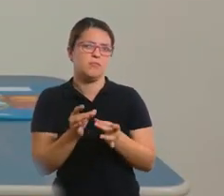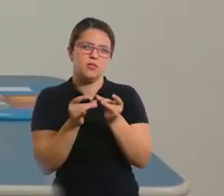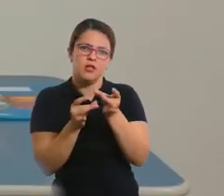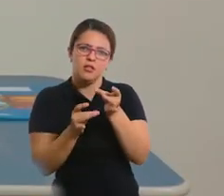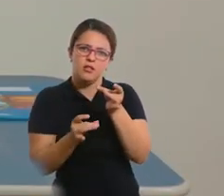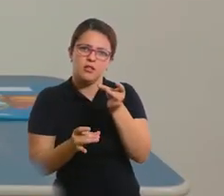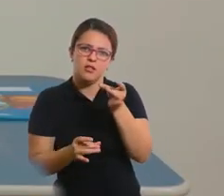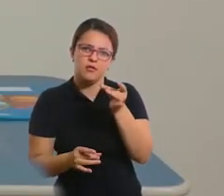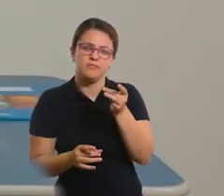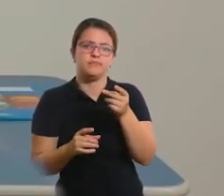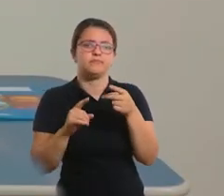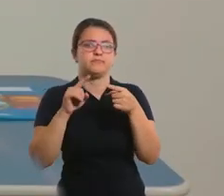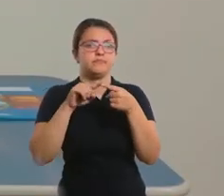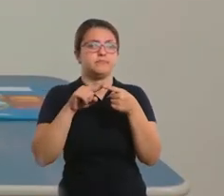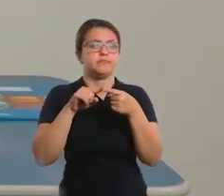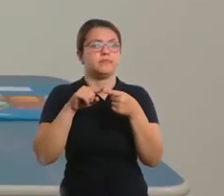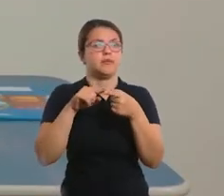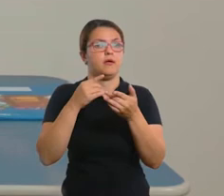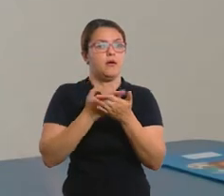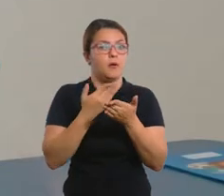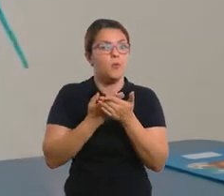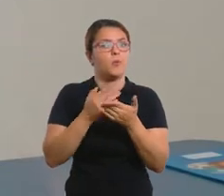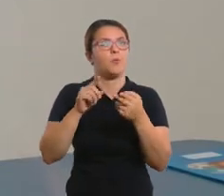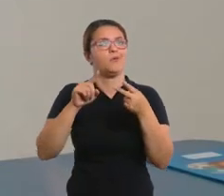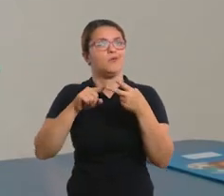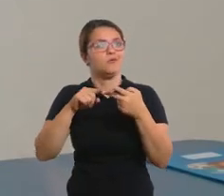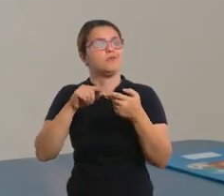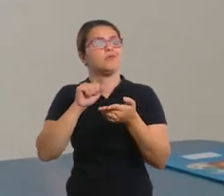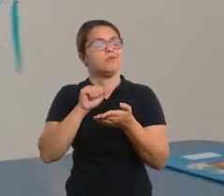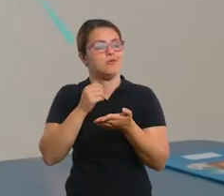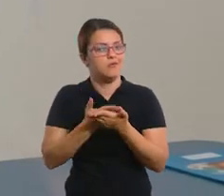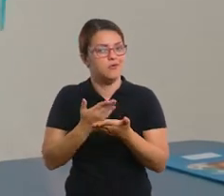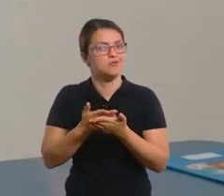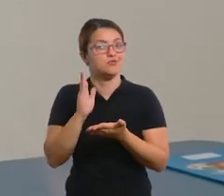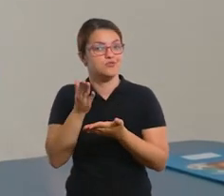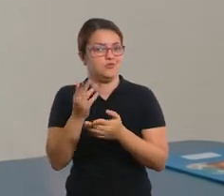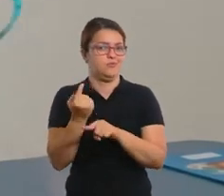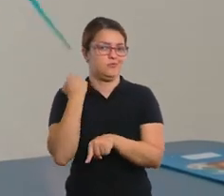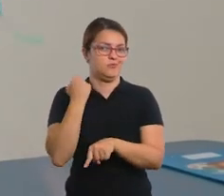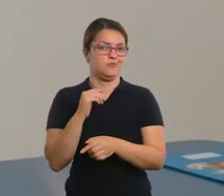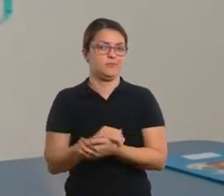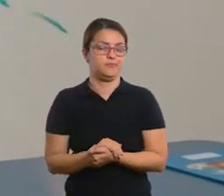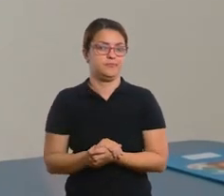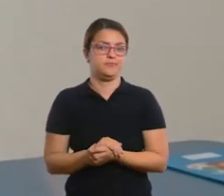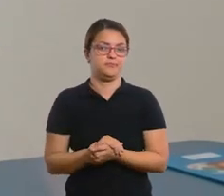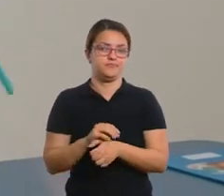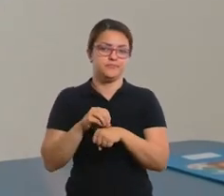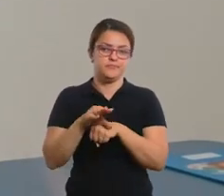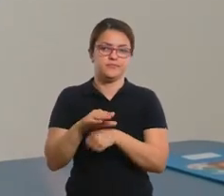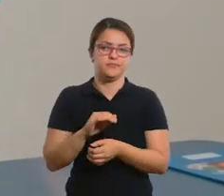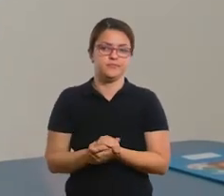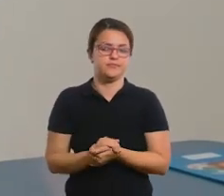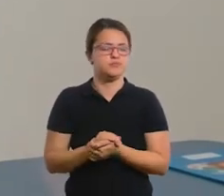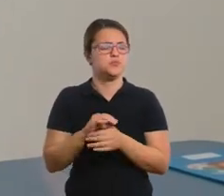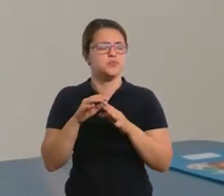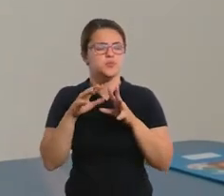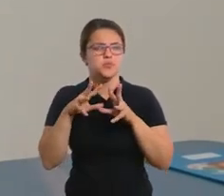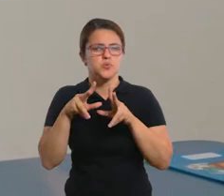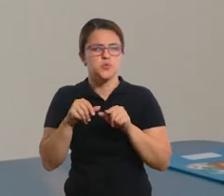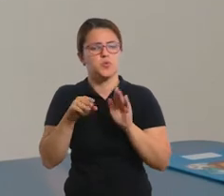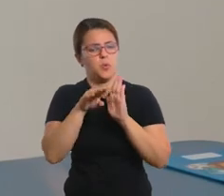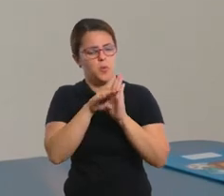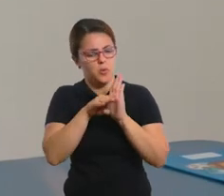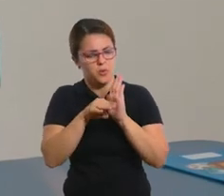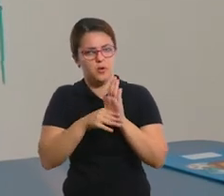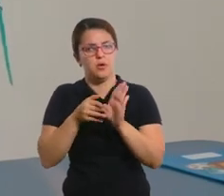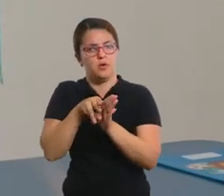com detalhes na primeira e na segunda aula. Então eu sugiro que você dê uma olhadinha nas duas primeiras aulas e observe